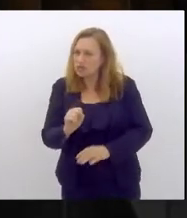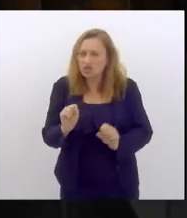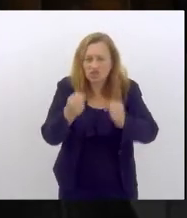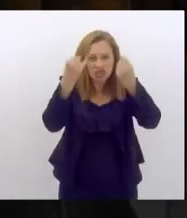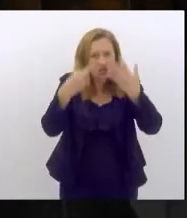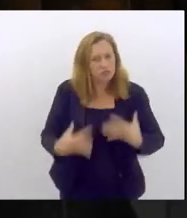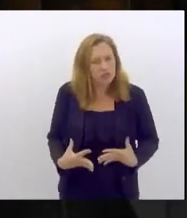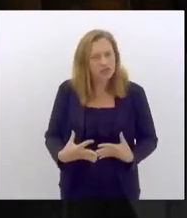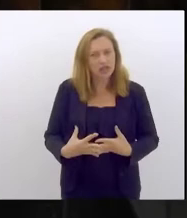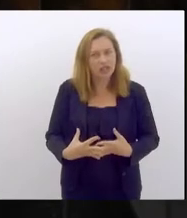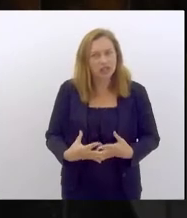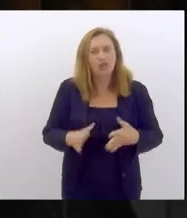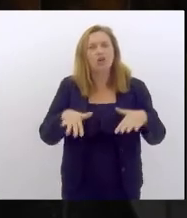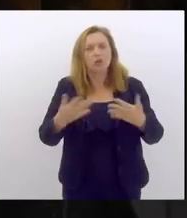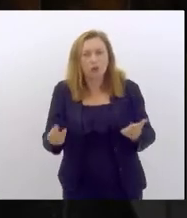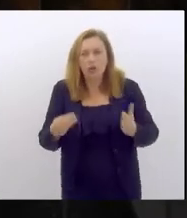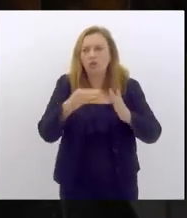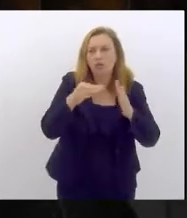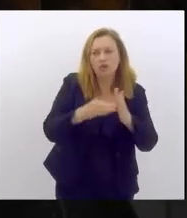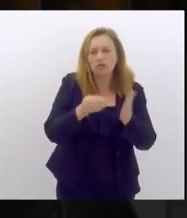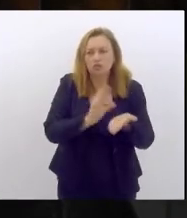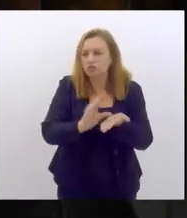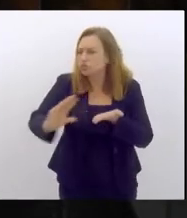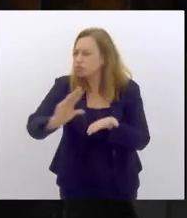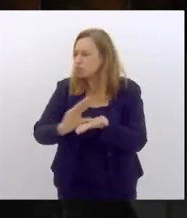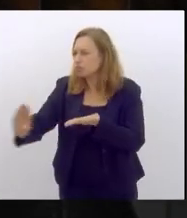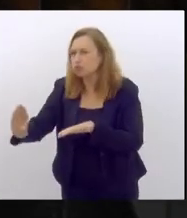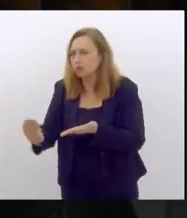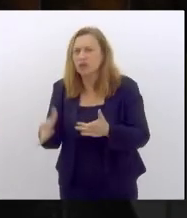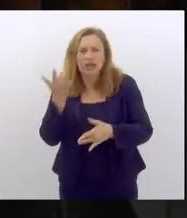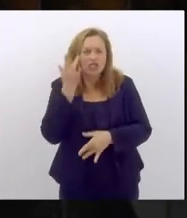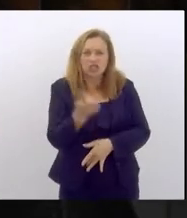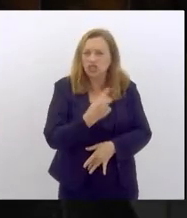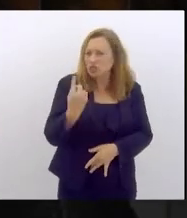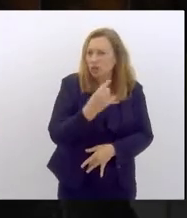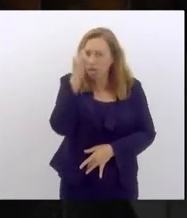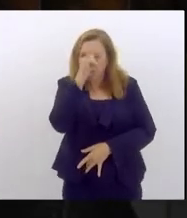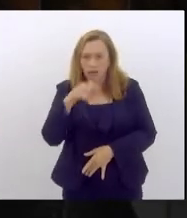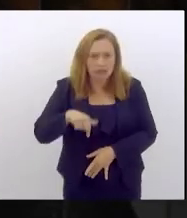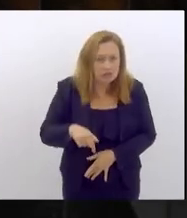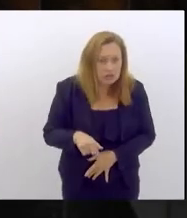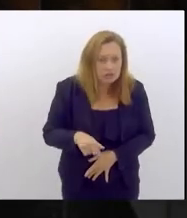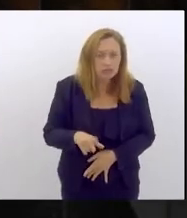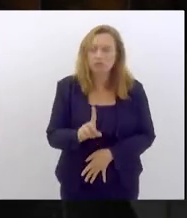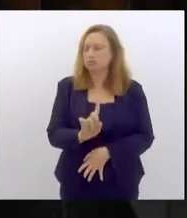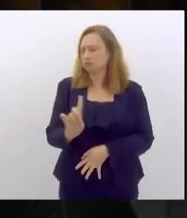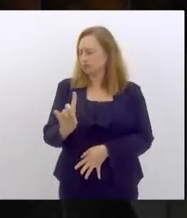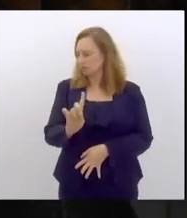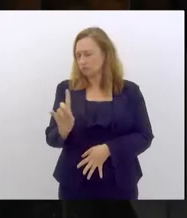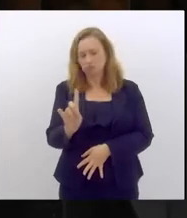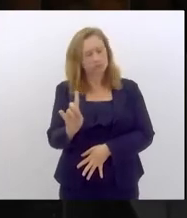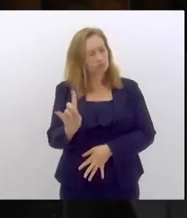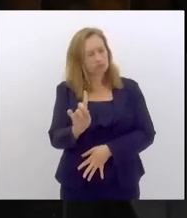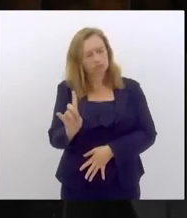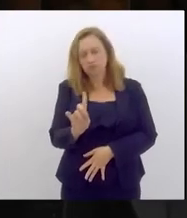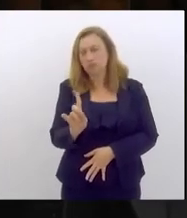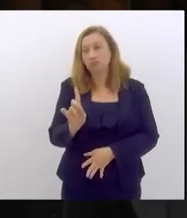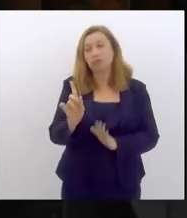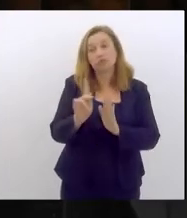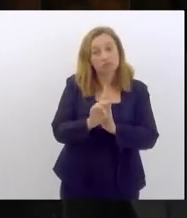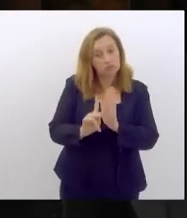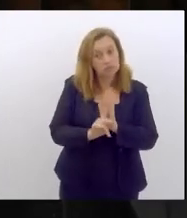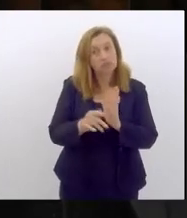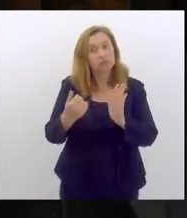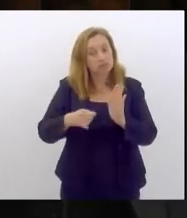claro qual é a metodologia de repasse? Está achando que nós somos bobos aqui? Não tem essa. Esse é um projeto que